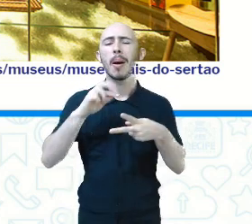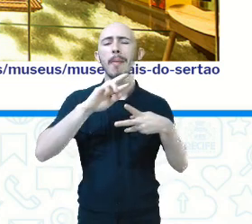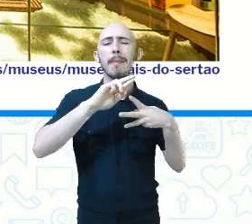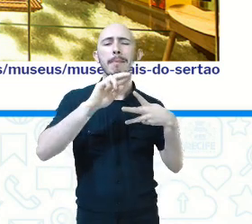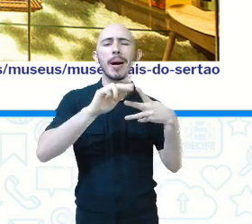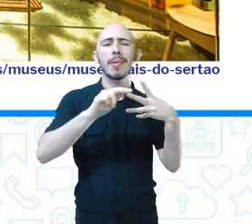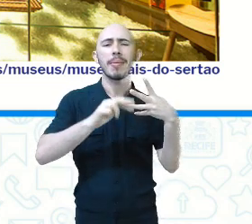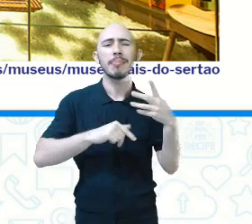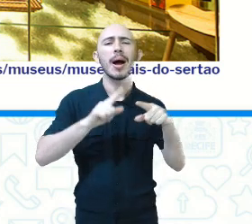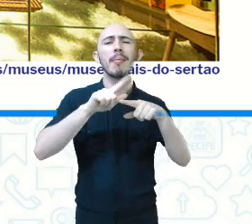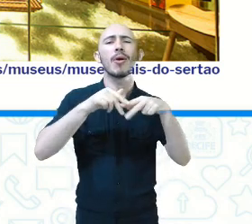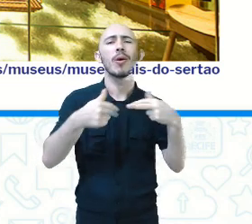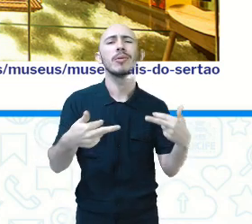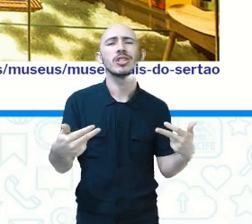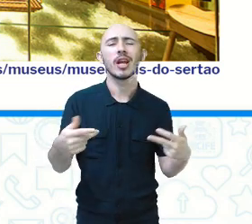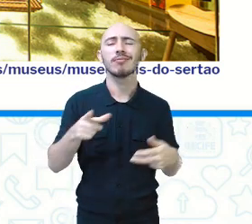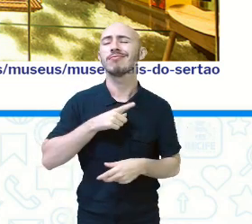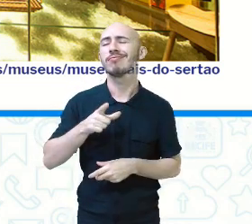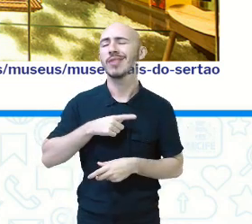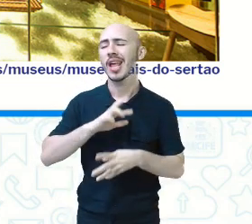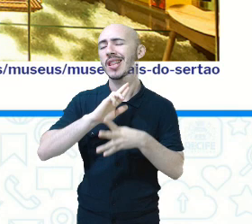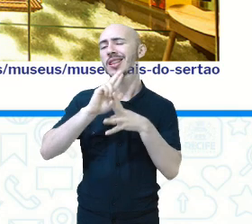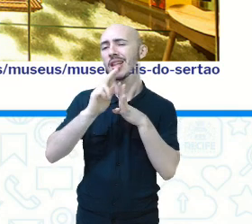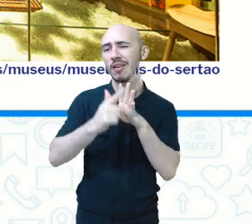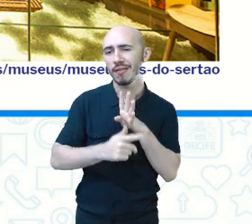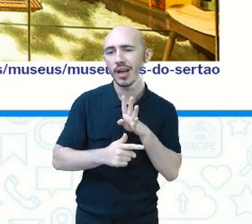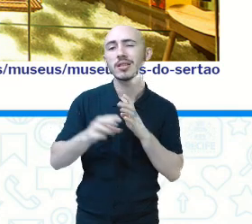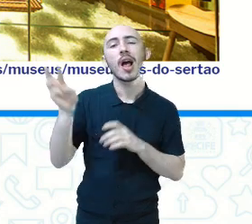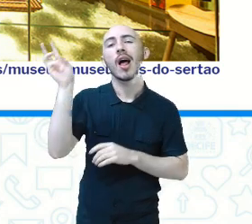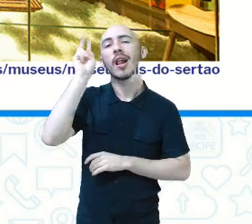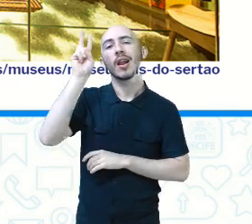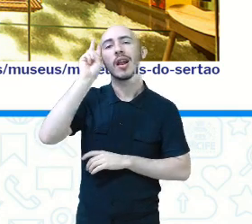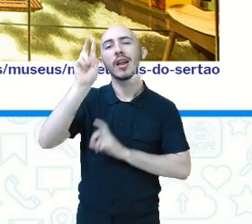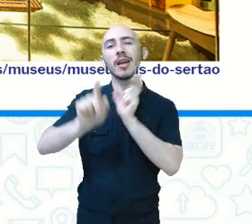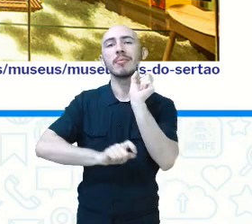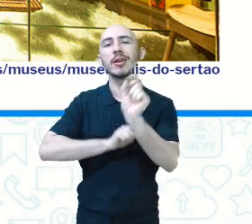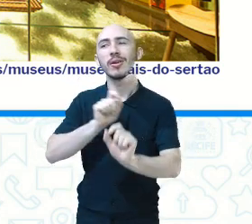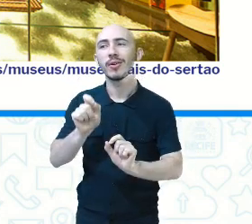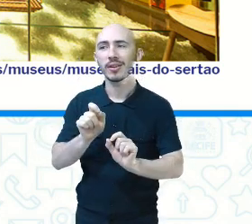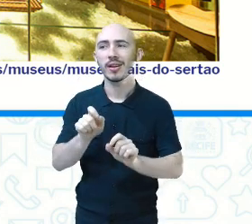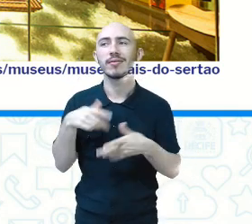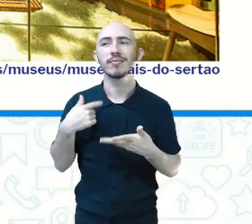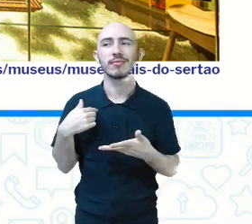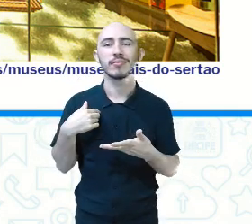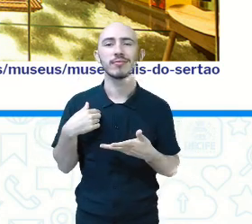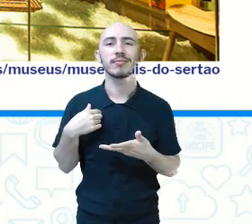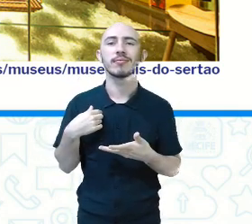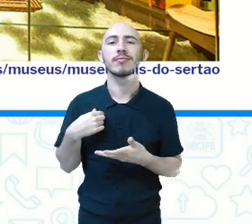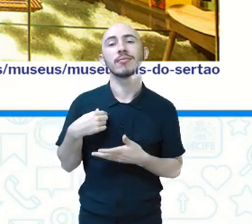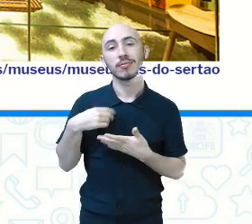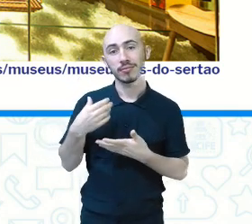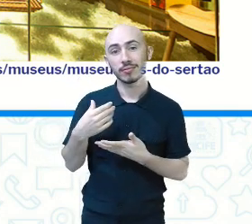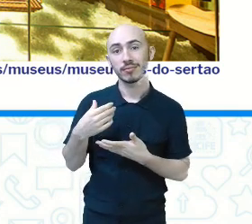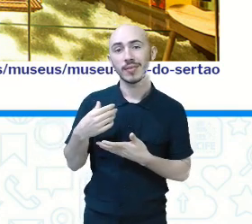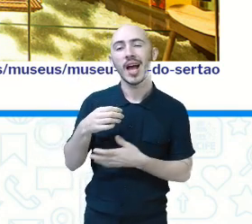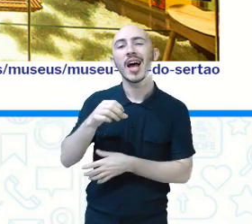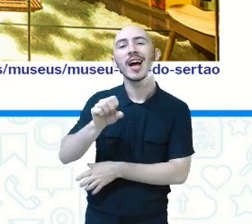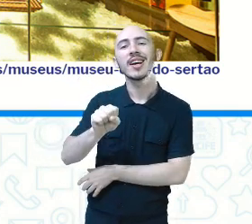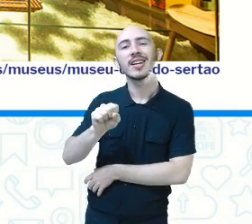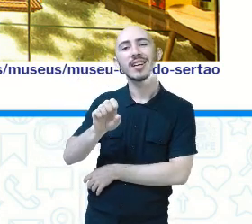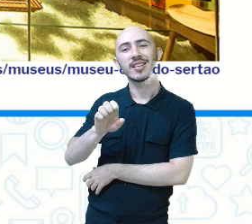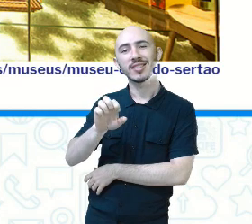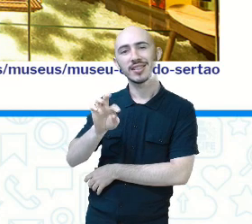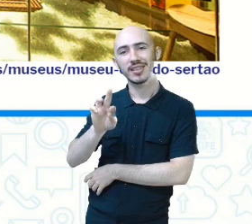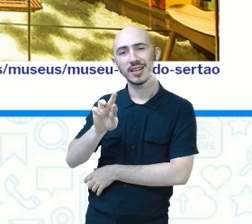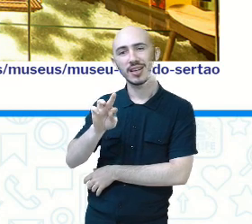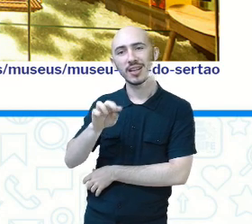objetos, que lembram o quê? O próprio nome do museu já diz, Cais do Sertão. Pois